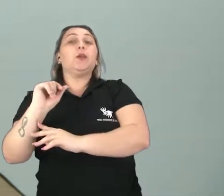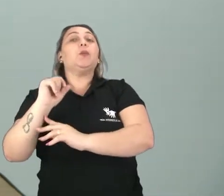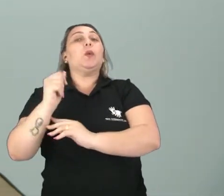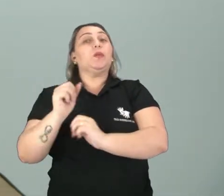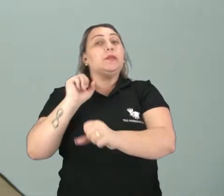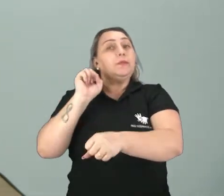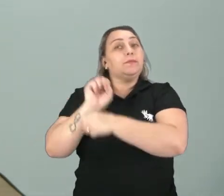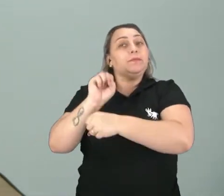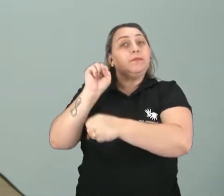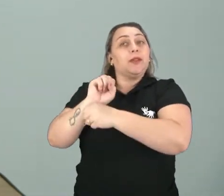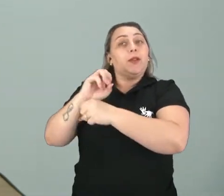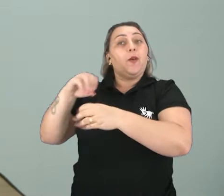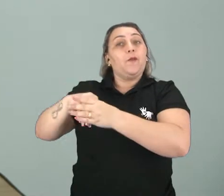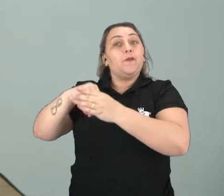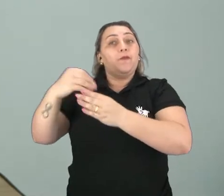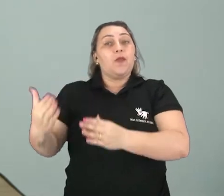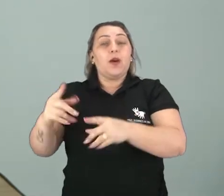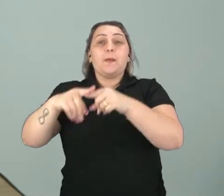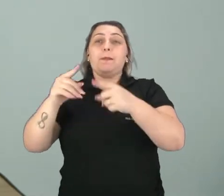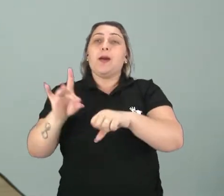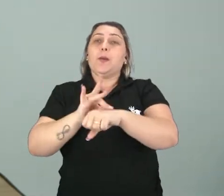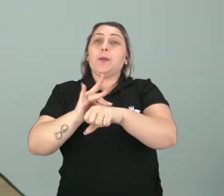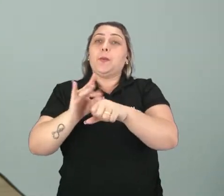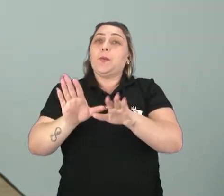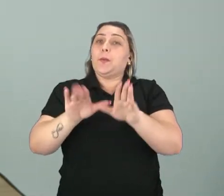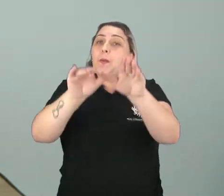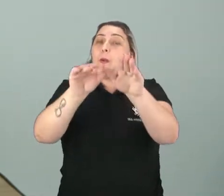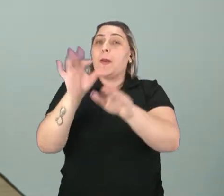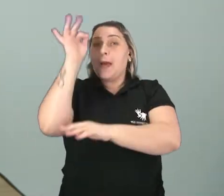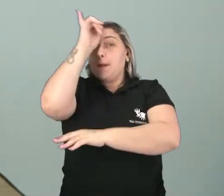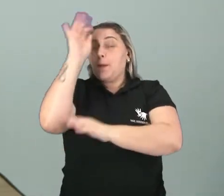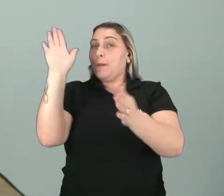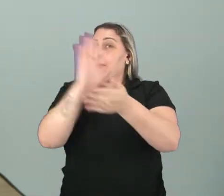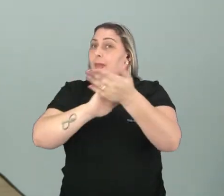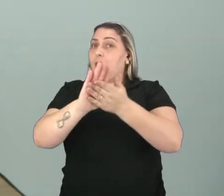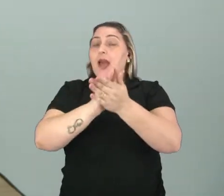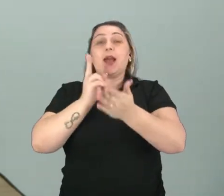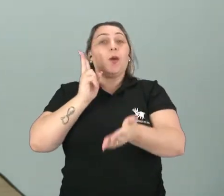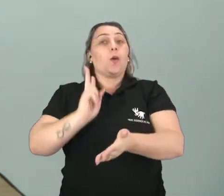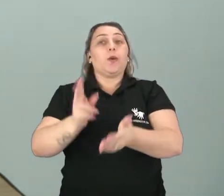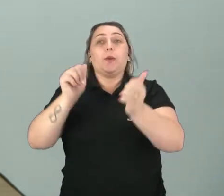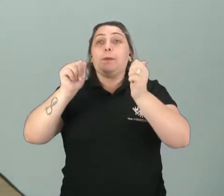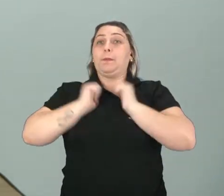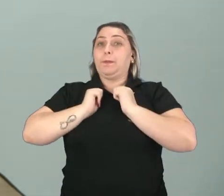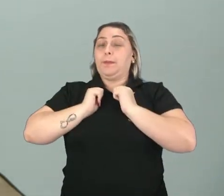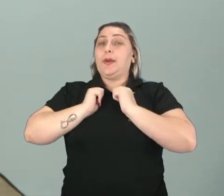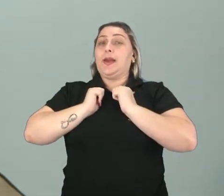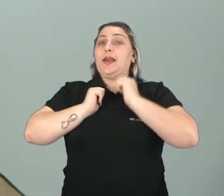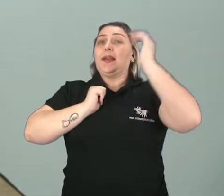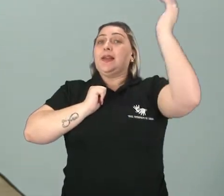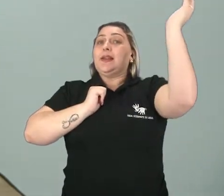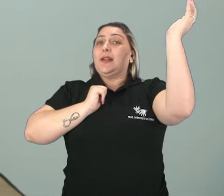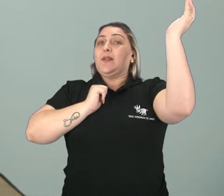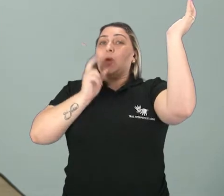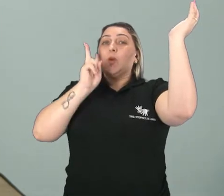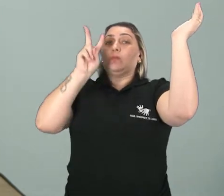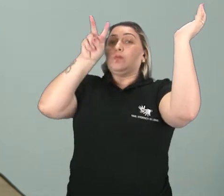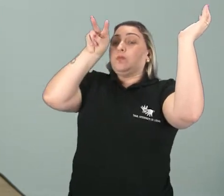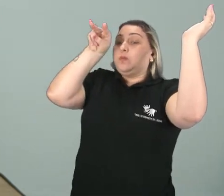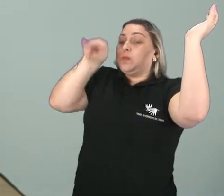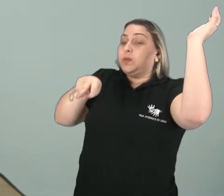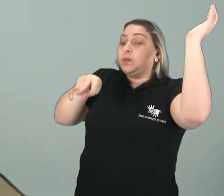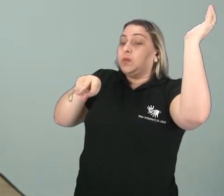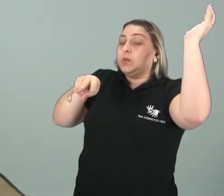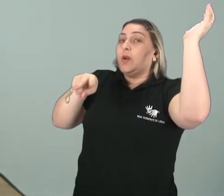fica o aguardando. Porém, o corvo não era bobo. Ele permanecia parado lá na árvore observando